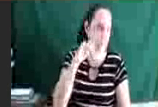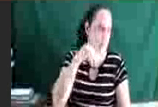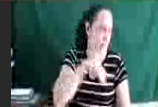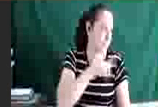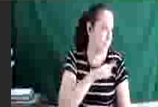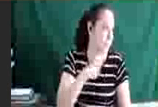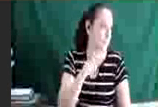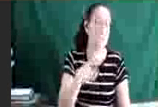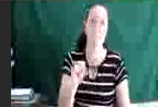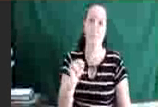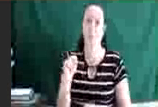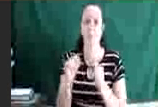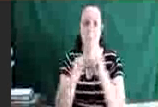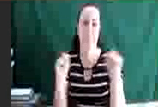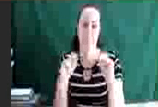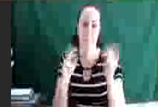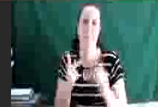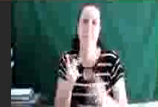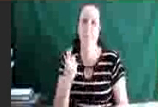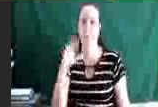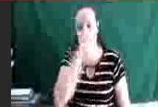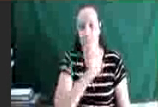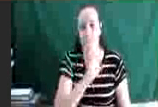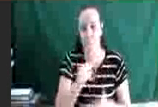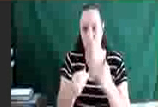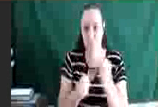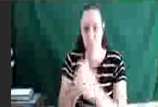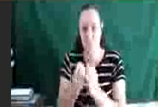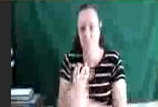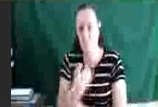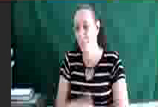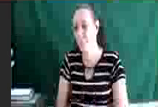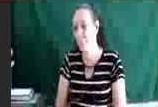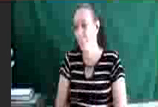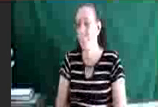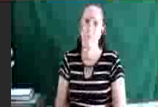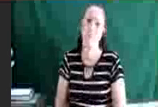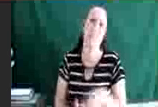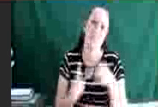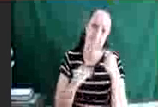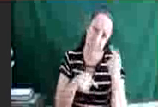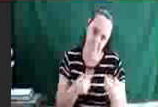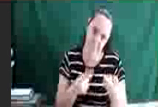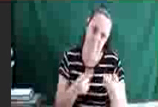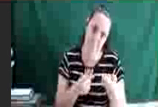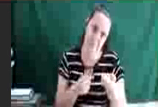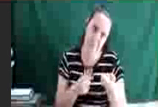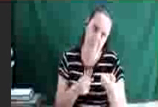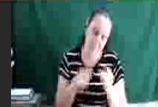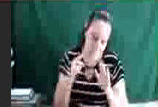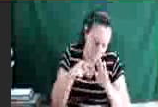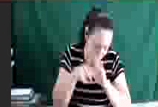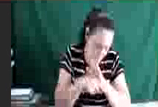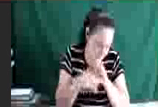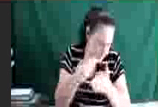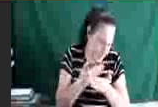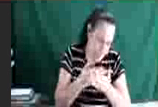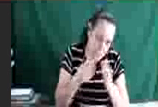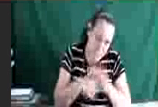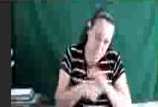do DNS. O número da sua casa, o número do seu telefone ou de alguns amigos. O restante, provavelmente você anota em algum